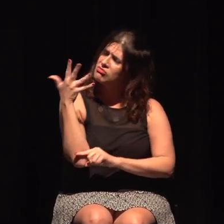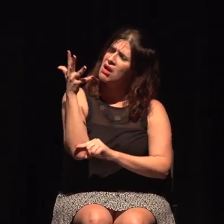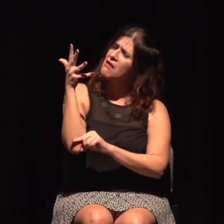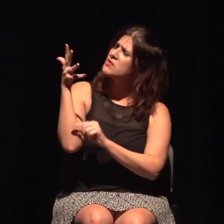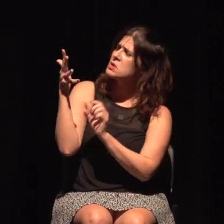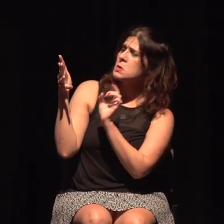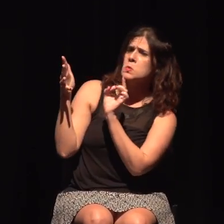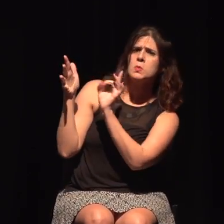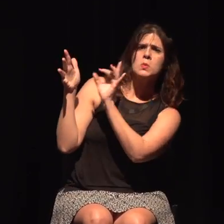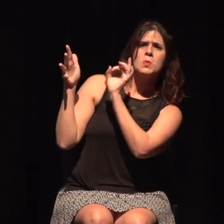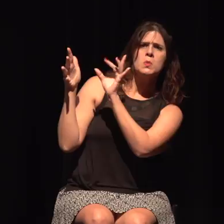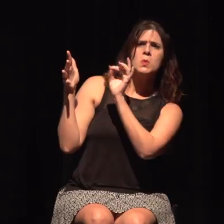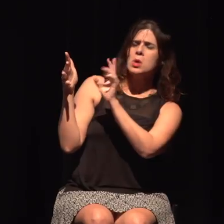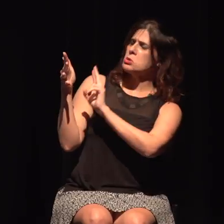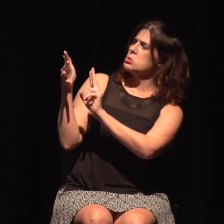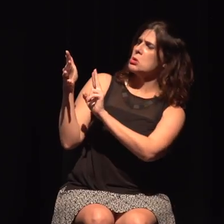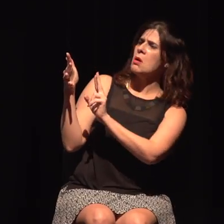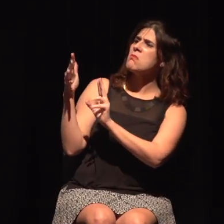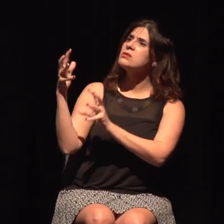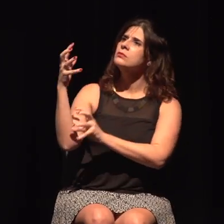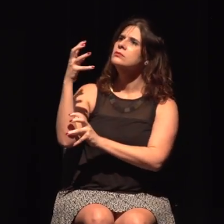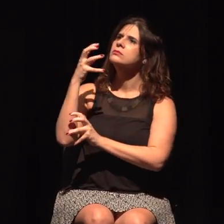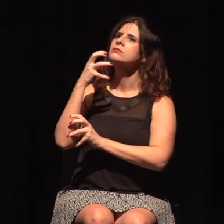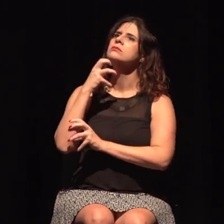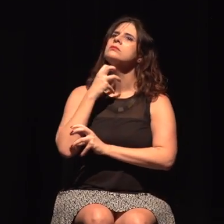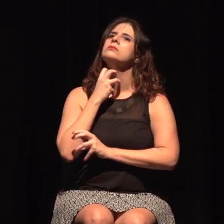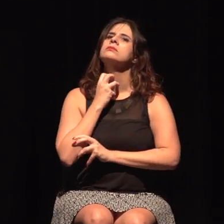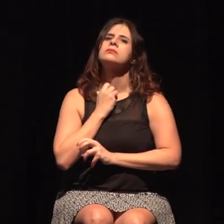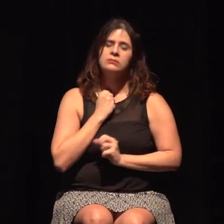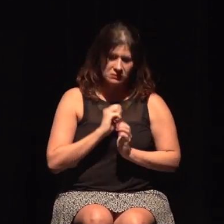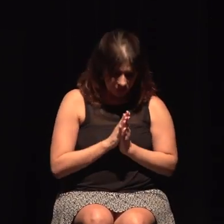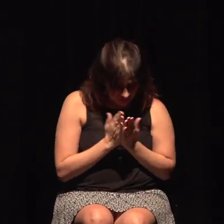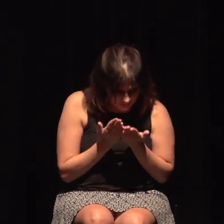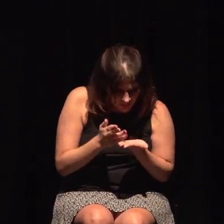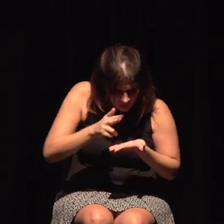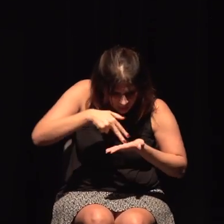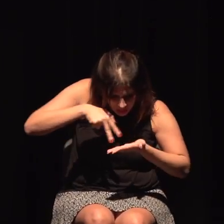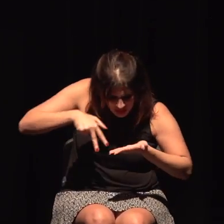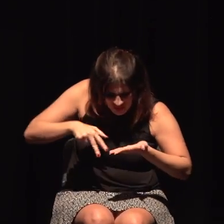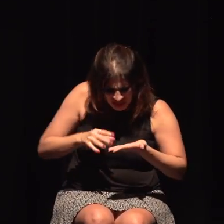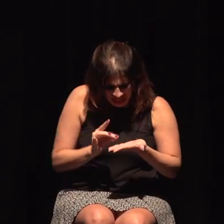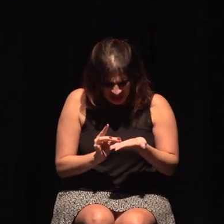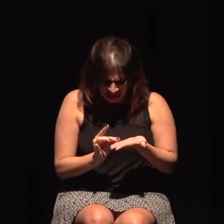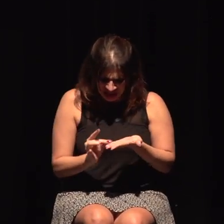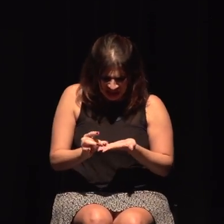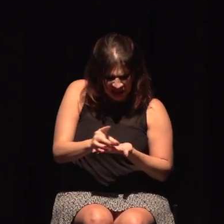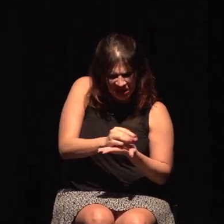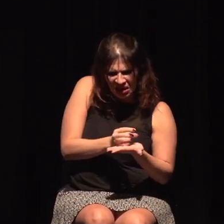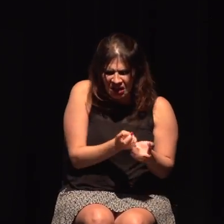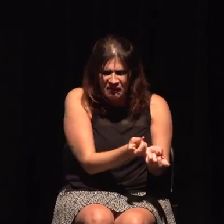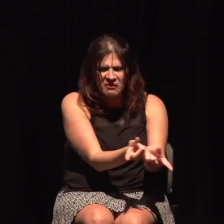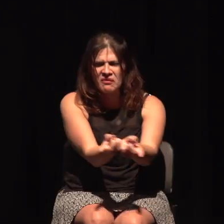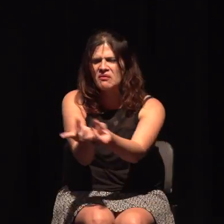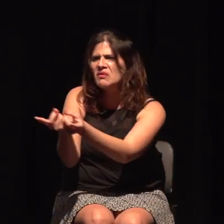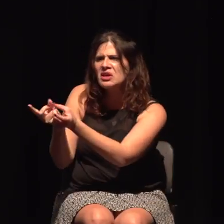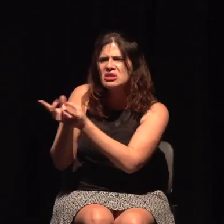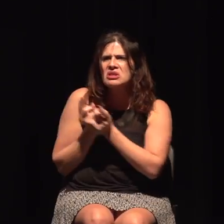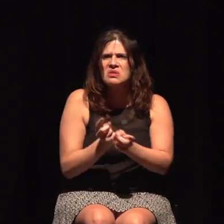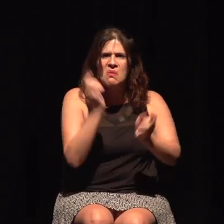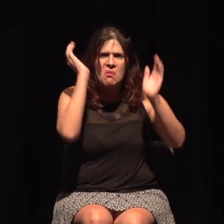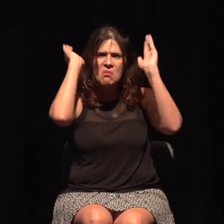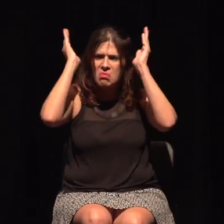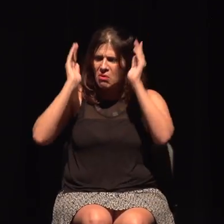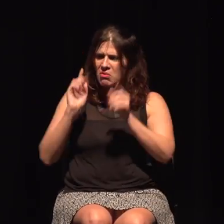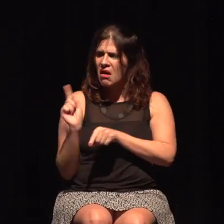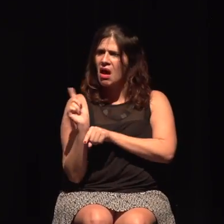nome científico de uma planta rara, talvez extinta, que causa asfixia, lido na página de um livro encebado, vendido aquilo pelas